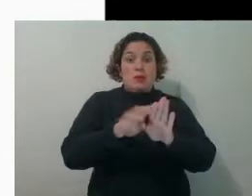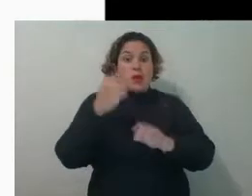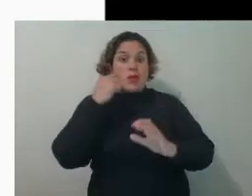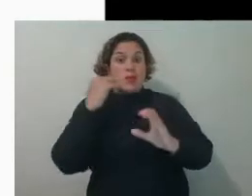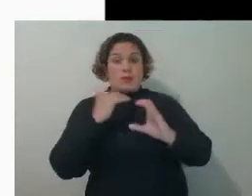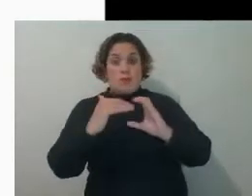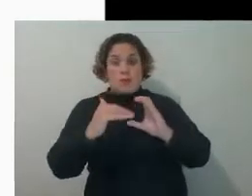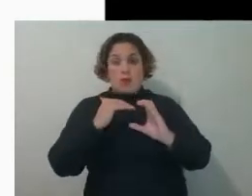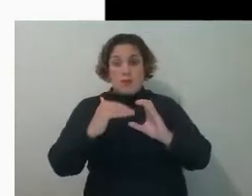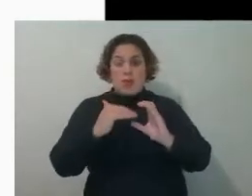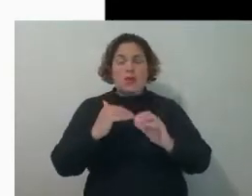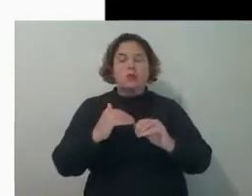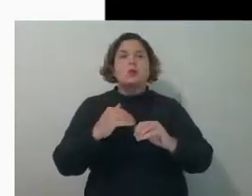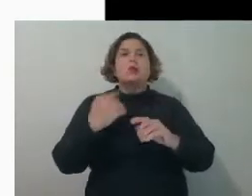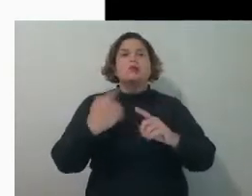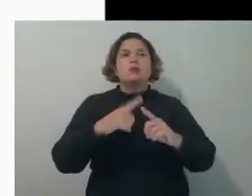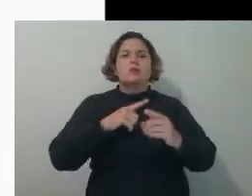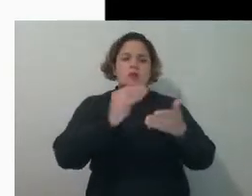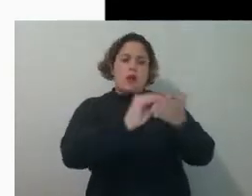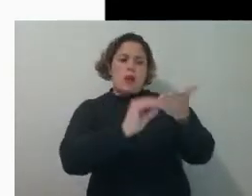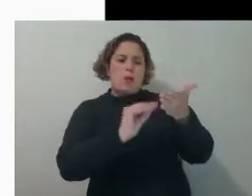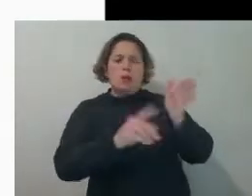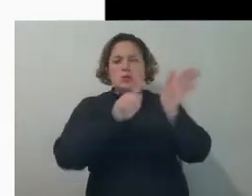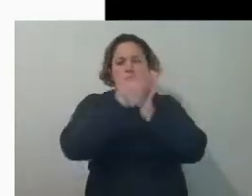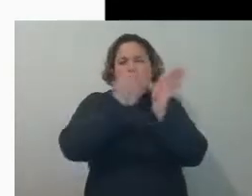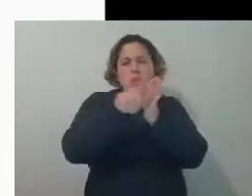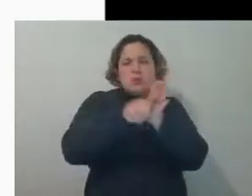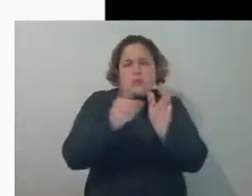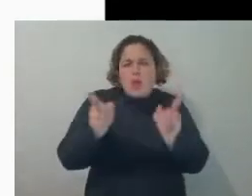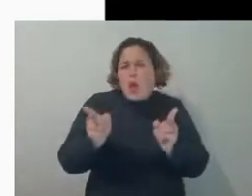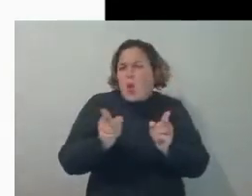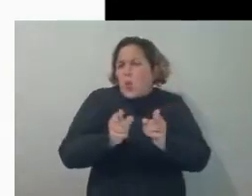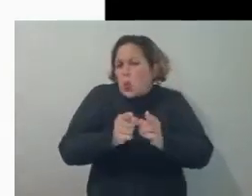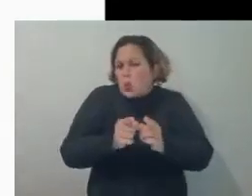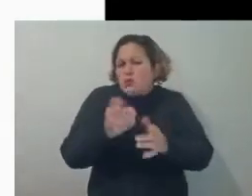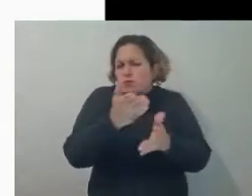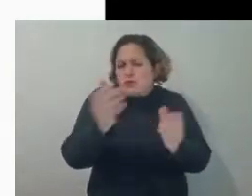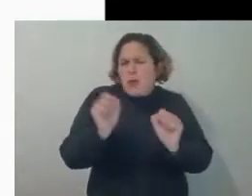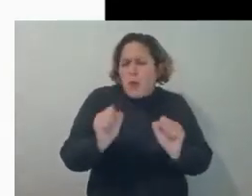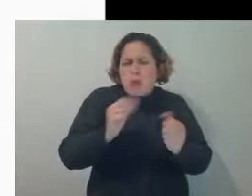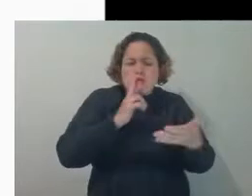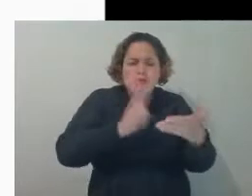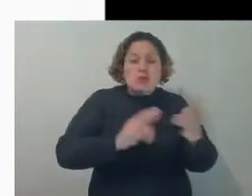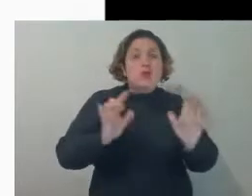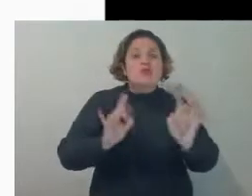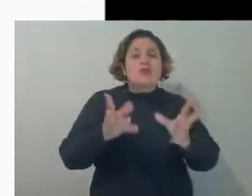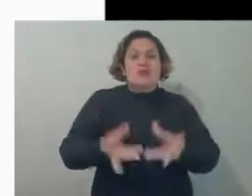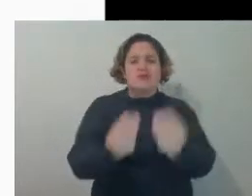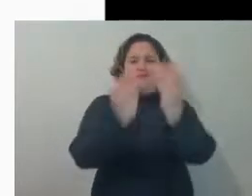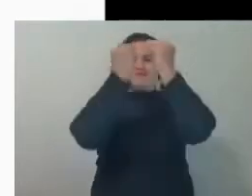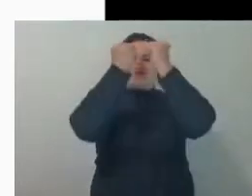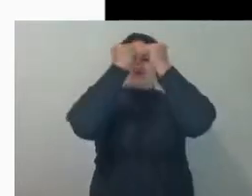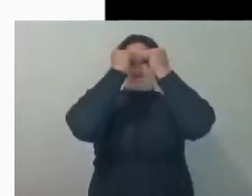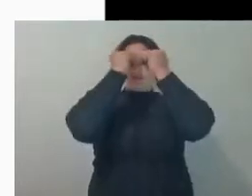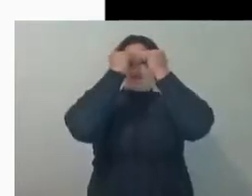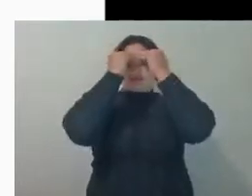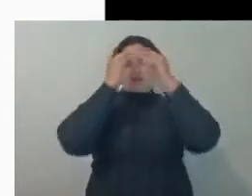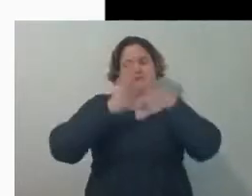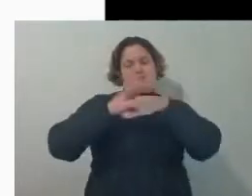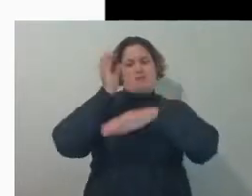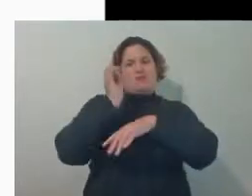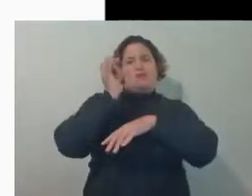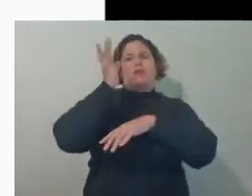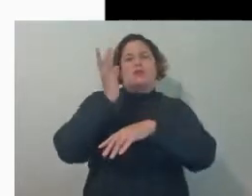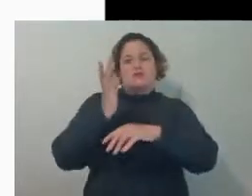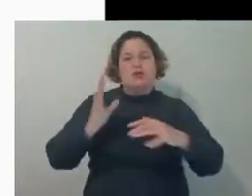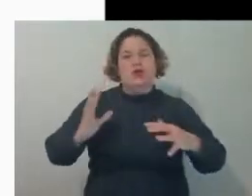algumas questões para vocês, umas questões curtinhas para vocês responderem, só para vocês assimilarem um pouquinho